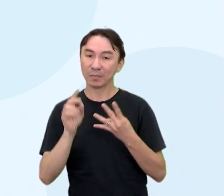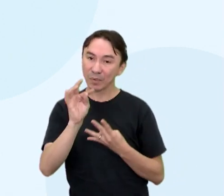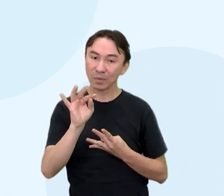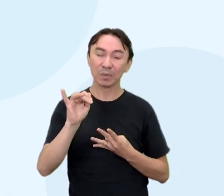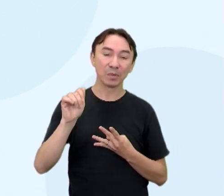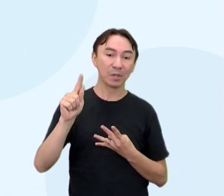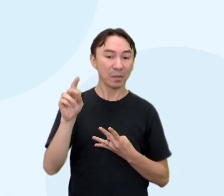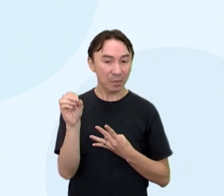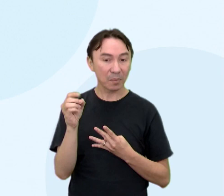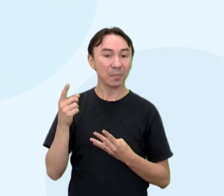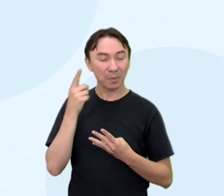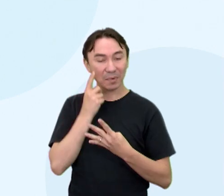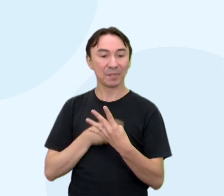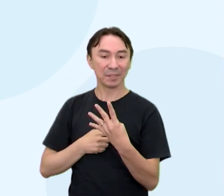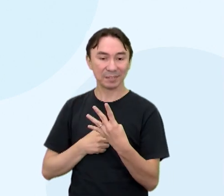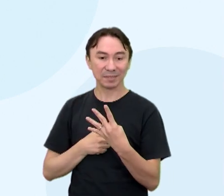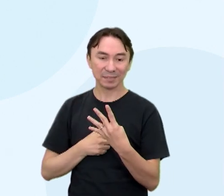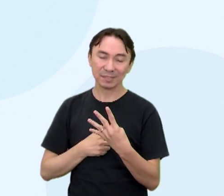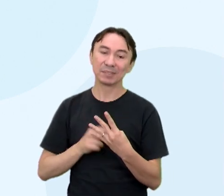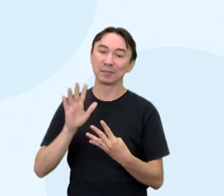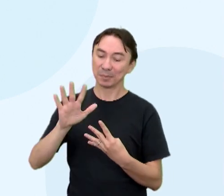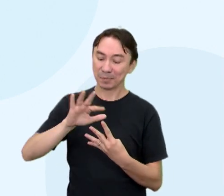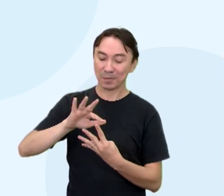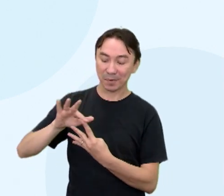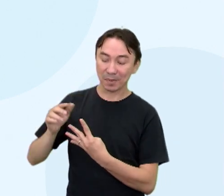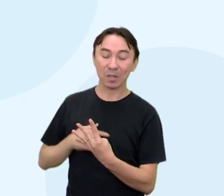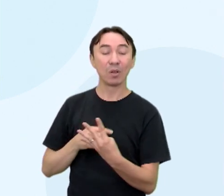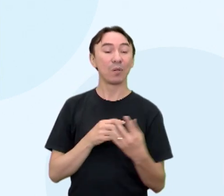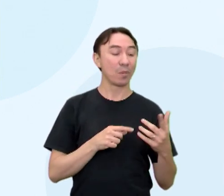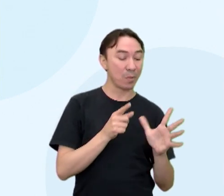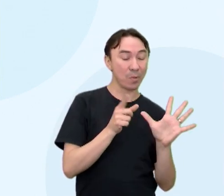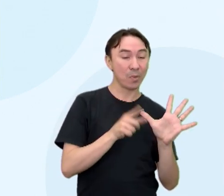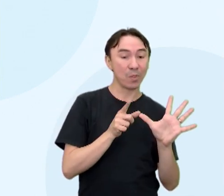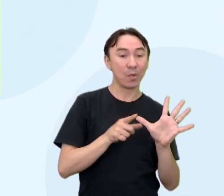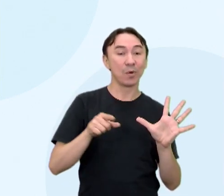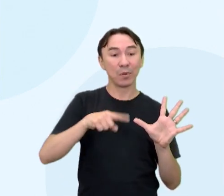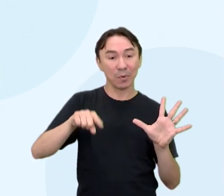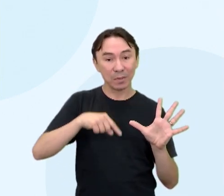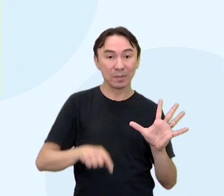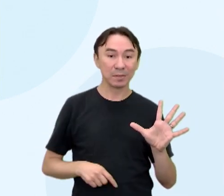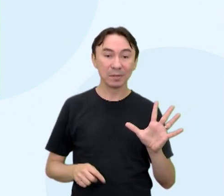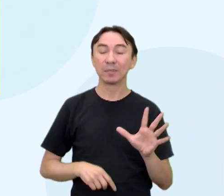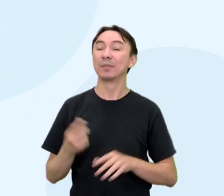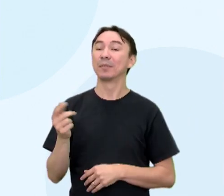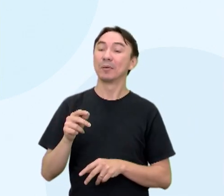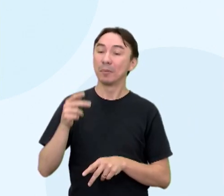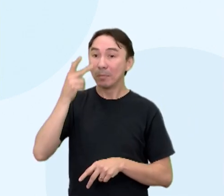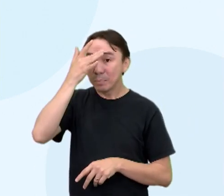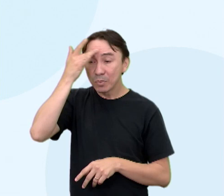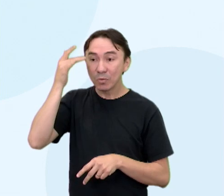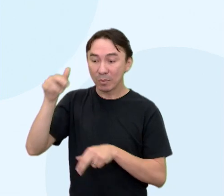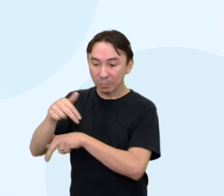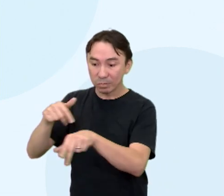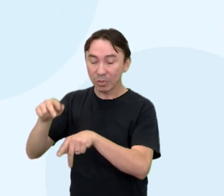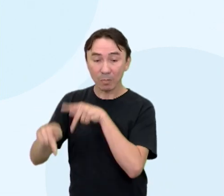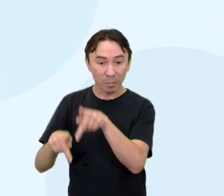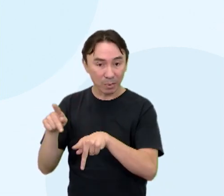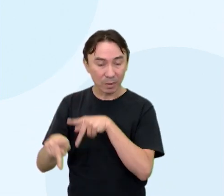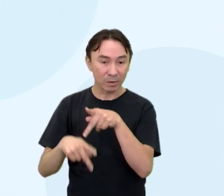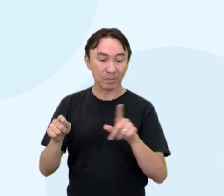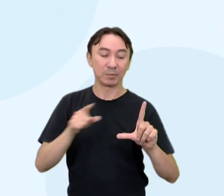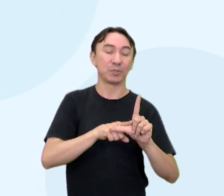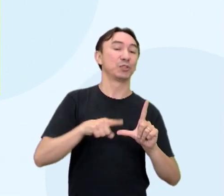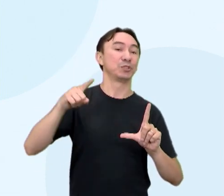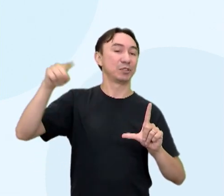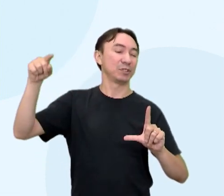e trabalho, e essa é a nossa praia, o população em índices, tá ok? Temos aí localizando o quadro integrador